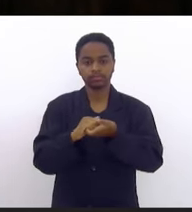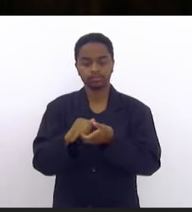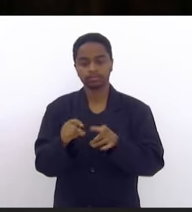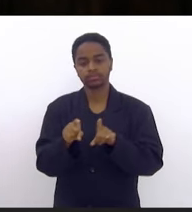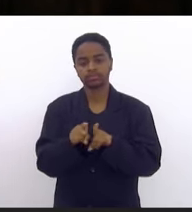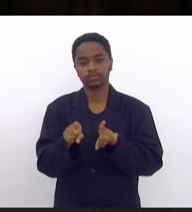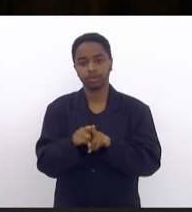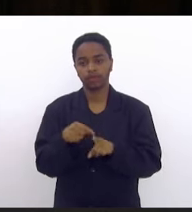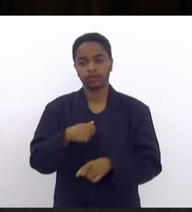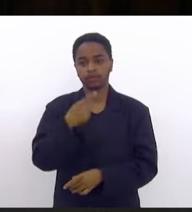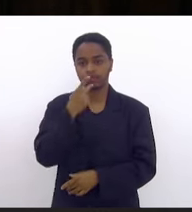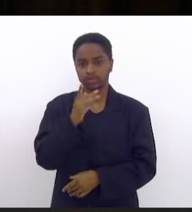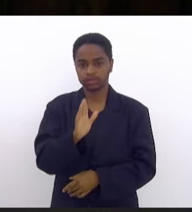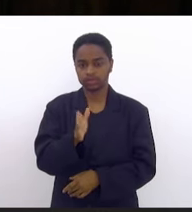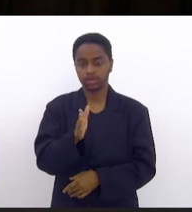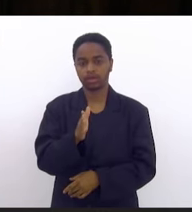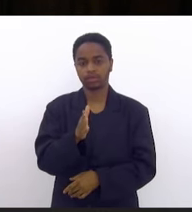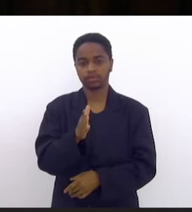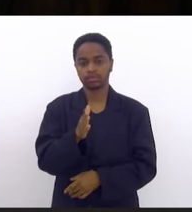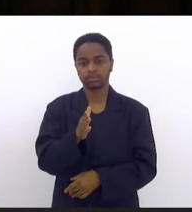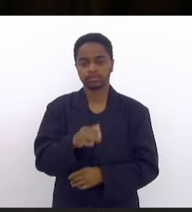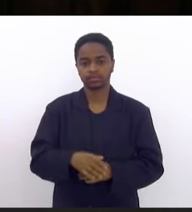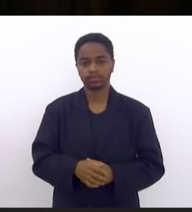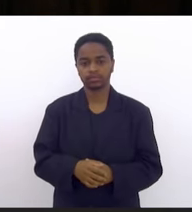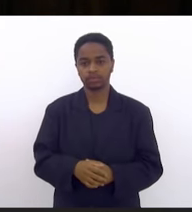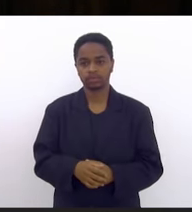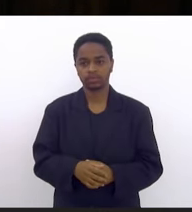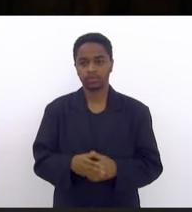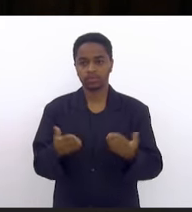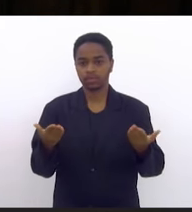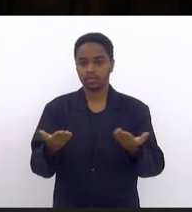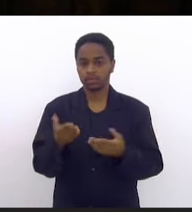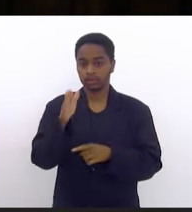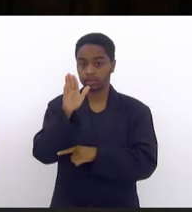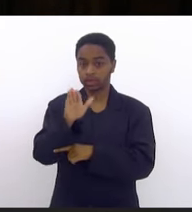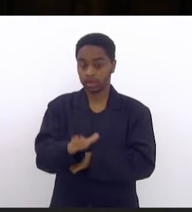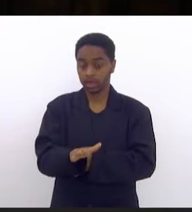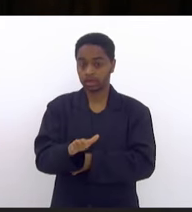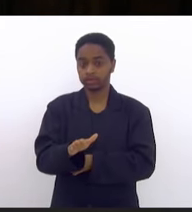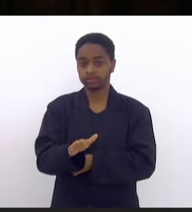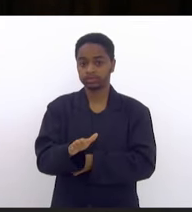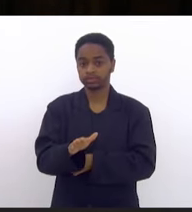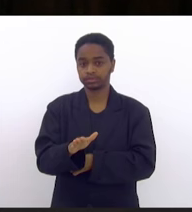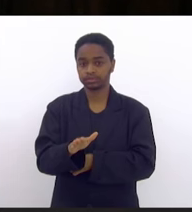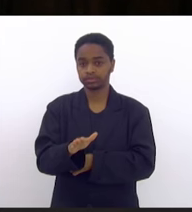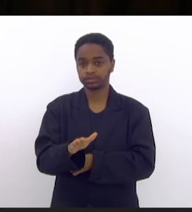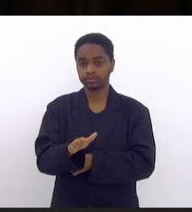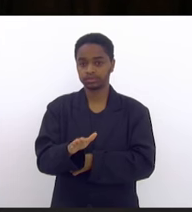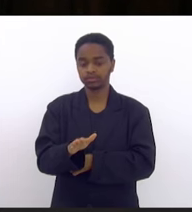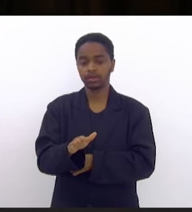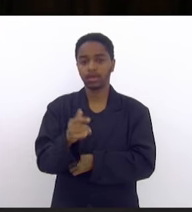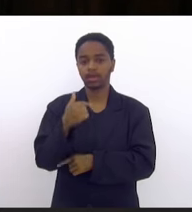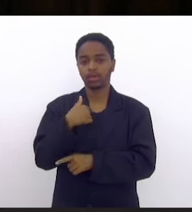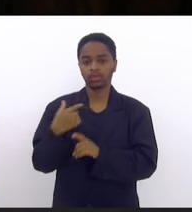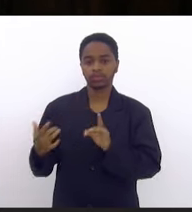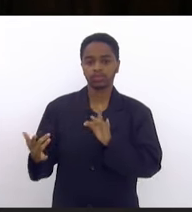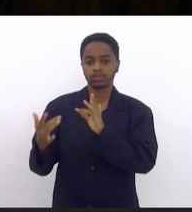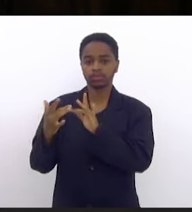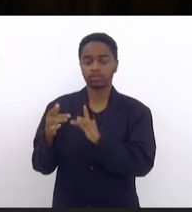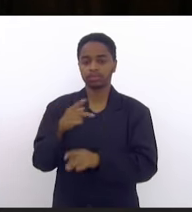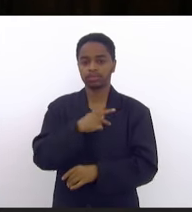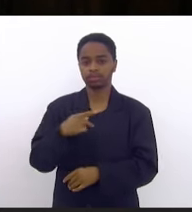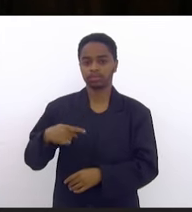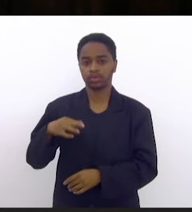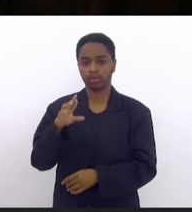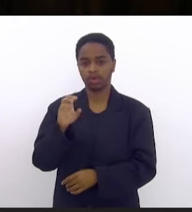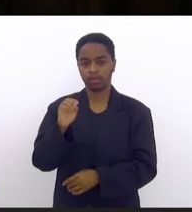como já, o senhor já falou, deputado, hoje à tarde, antes de vir para cá, passei lá com o pastor Roberto Ribeiro e ele disse, ó,